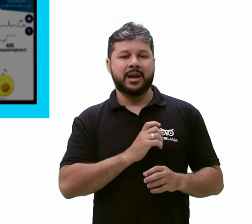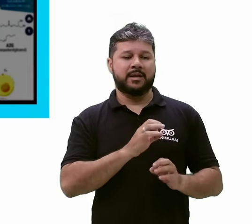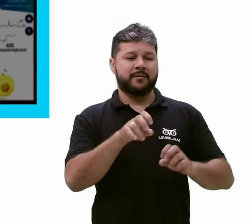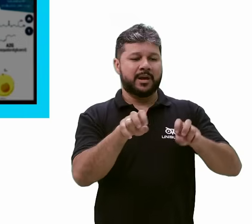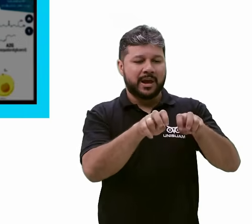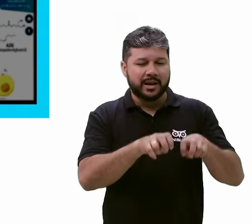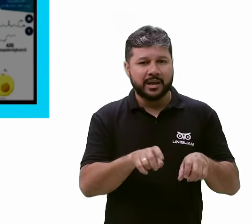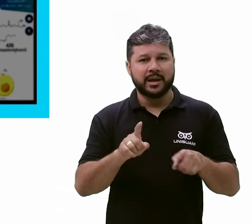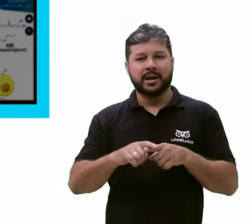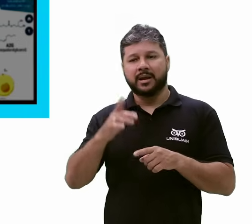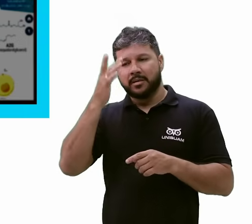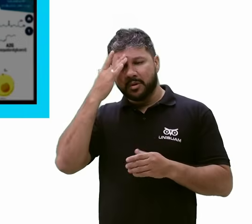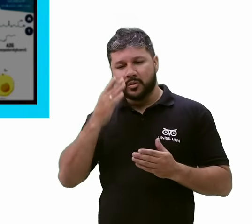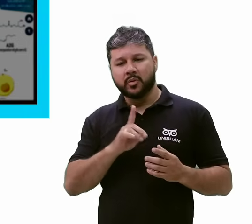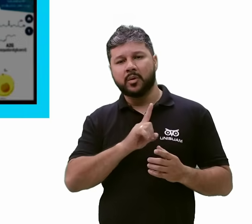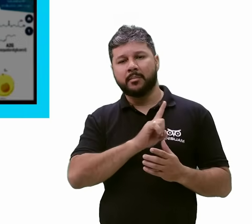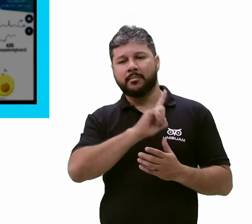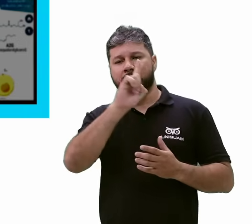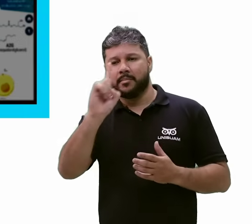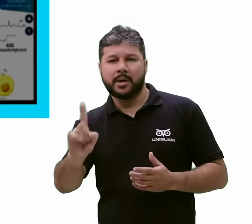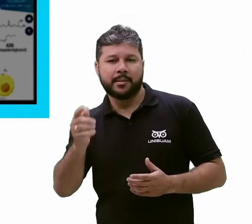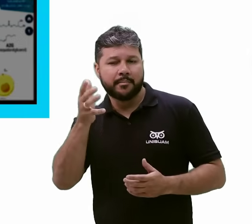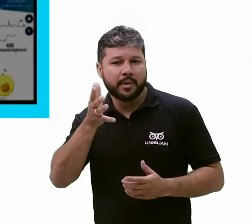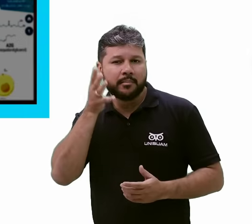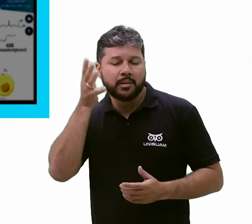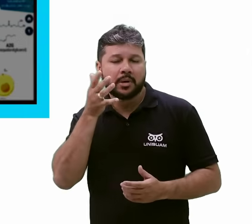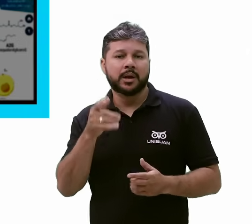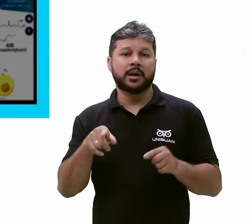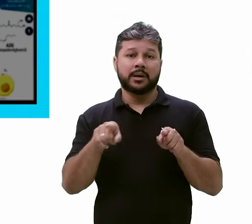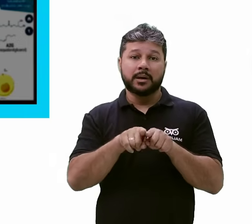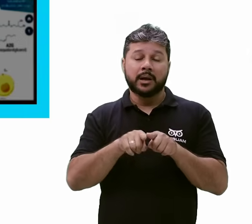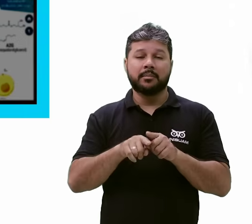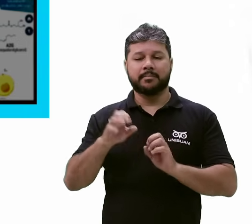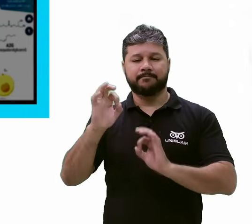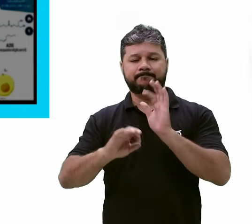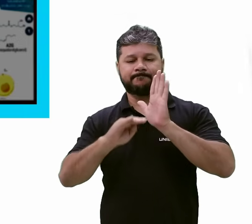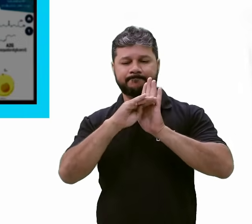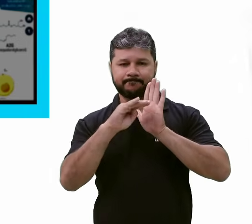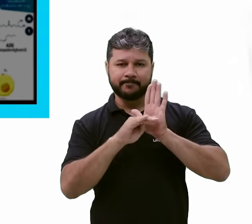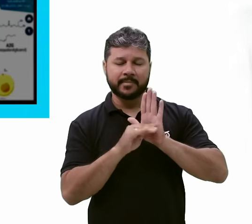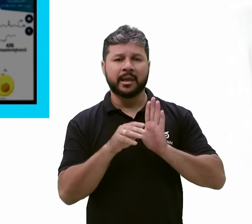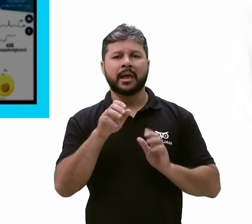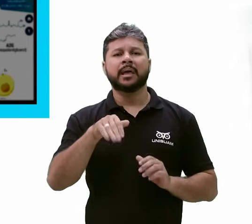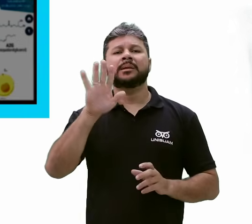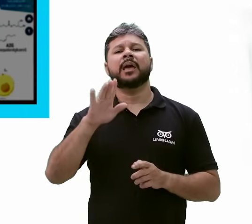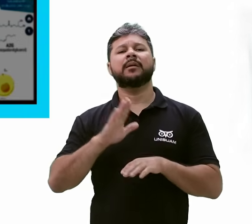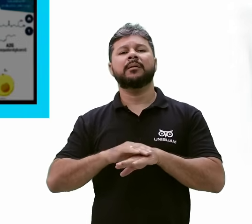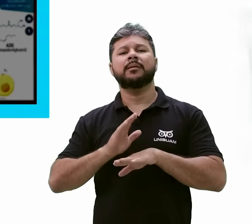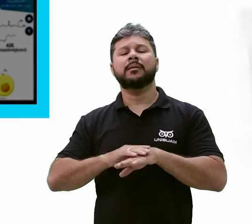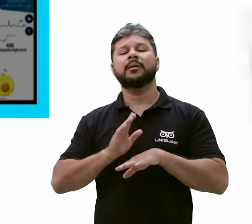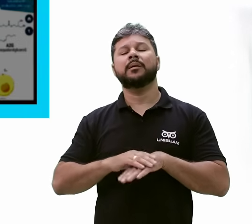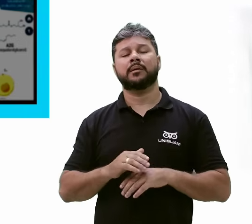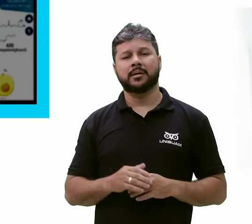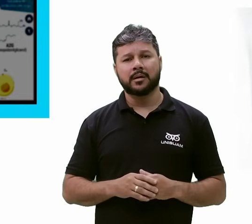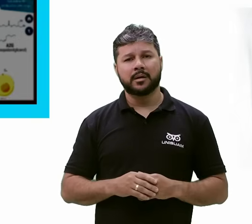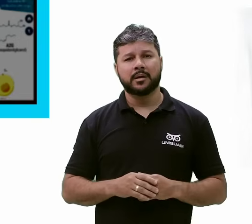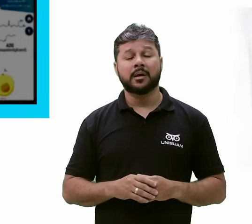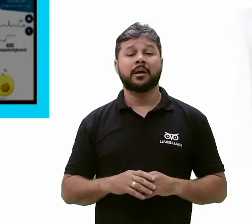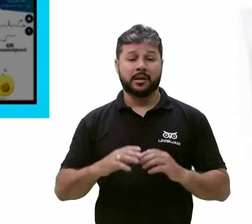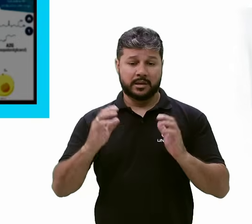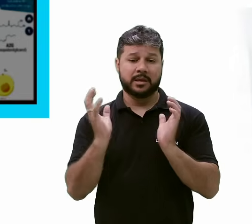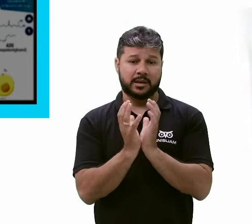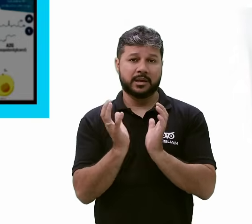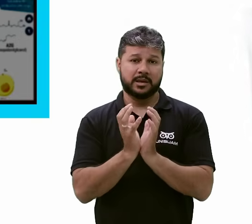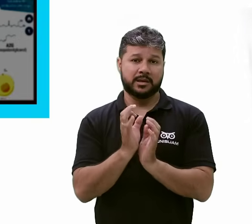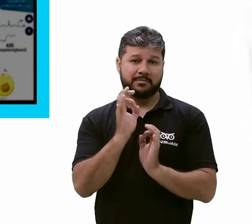uma preparação para que esse palestrante estivesse ali, para que essa palestra fosse programada. Quem faz isso? É